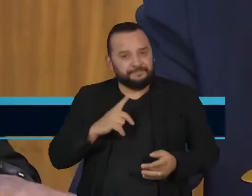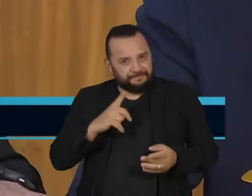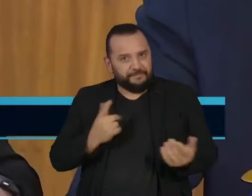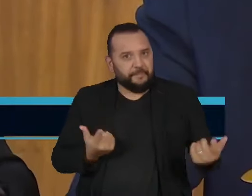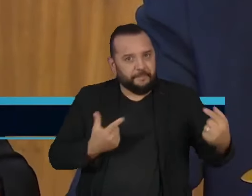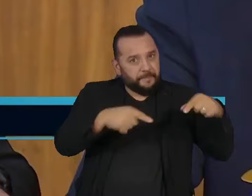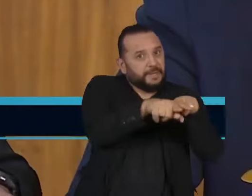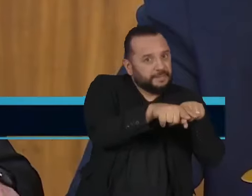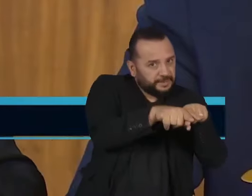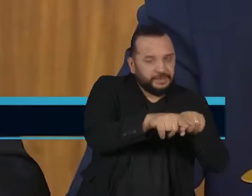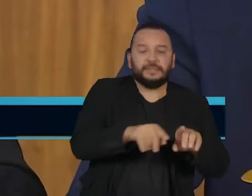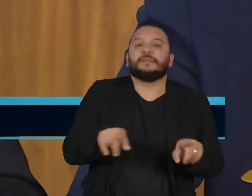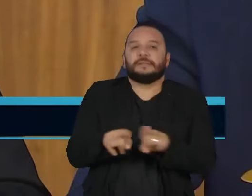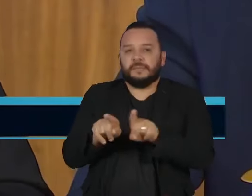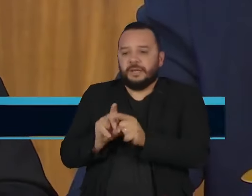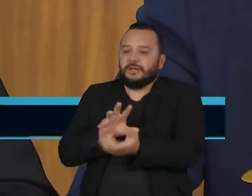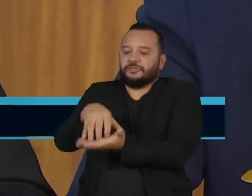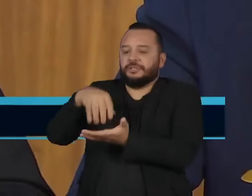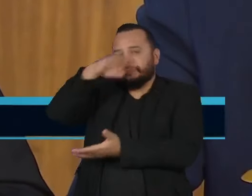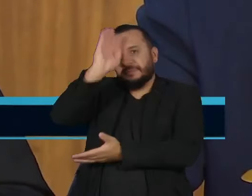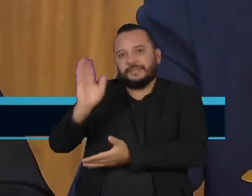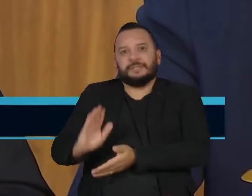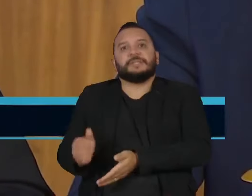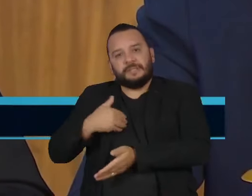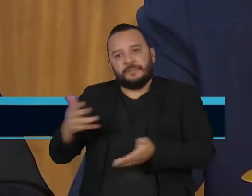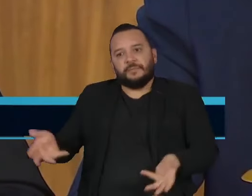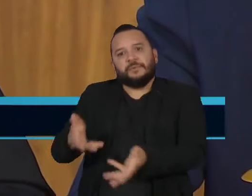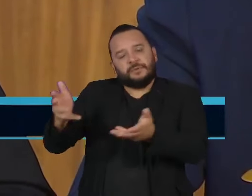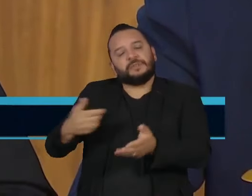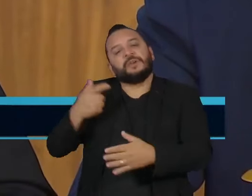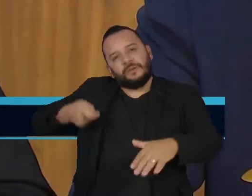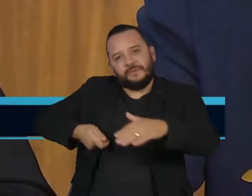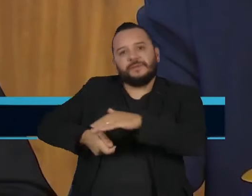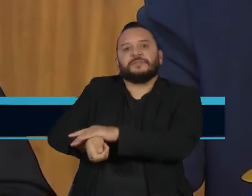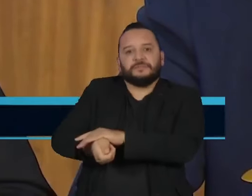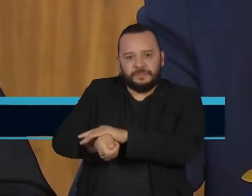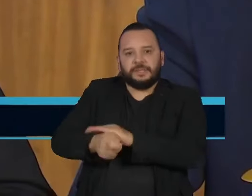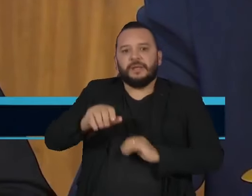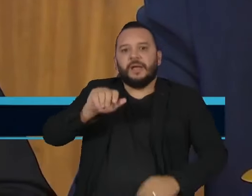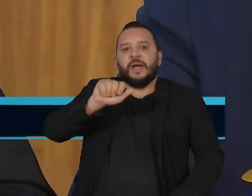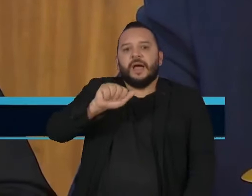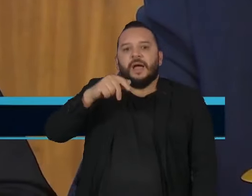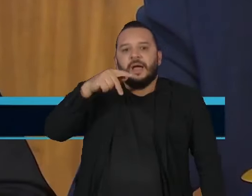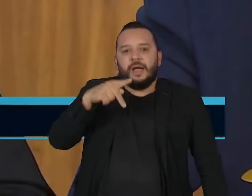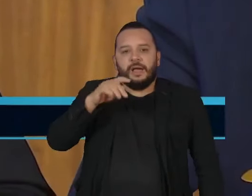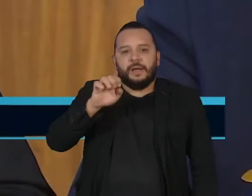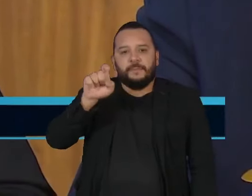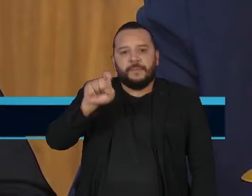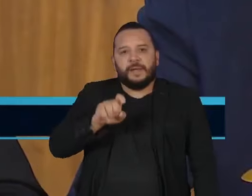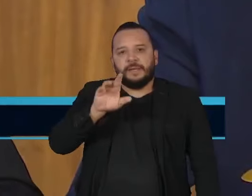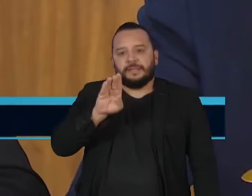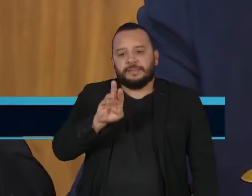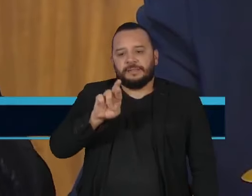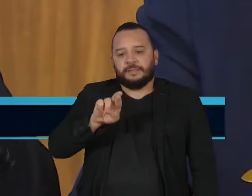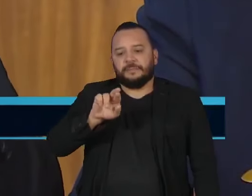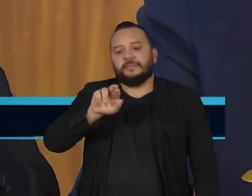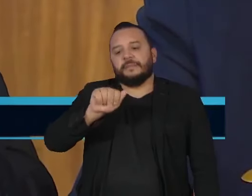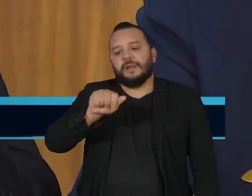Agência Brasileira de Promoção de Exportações e Investimentos, a Apex Brasil, assinou um acordo com o Sebrae. Nós